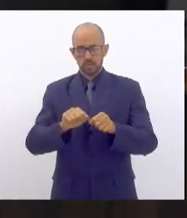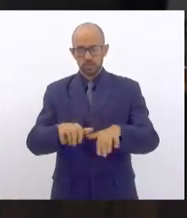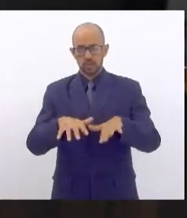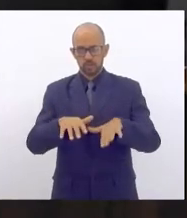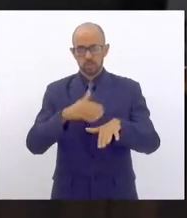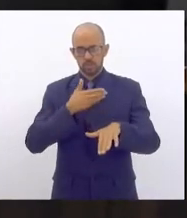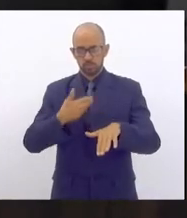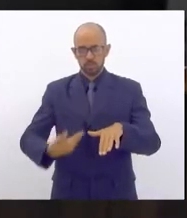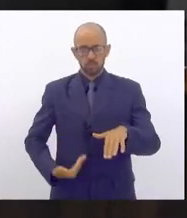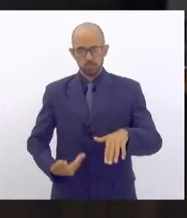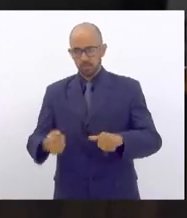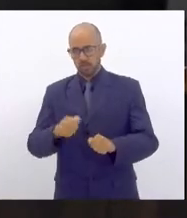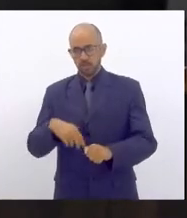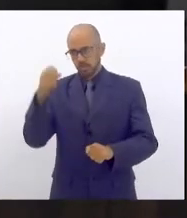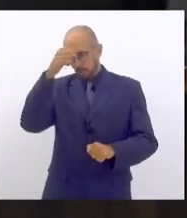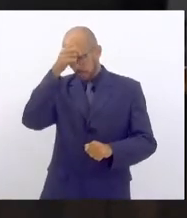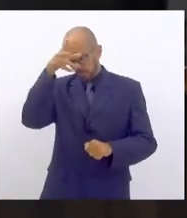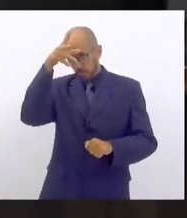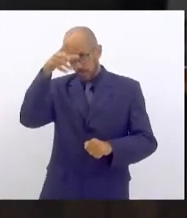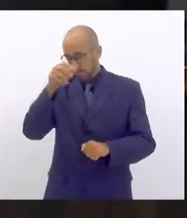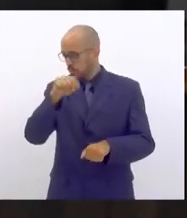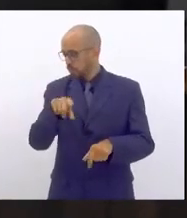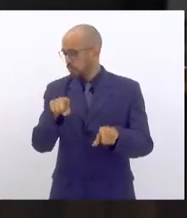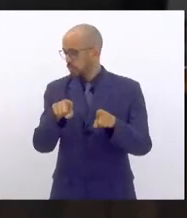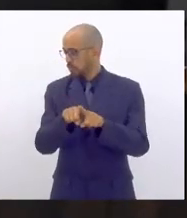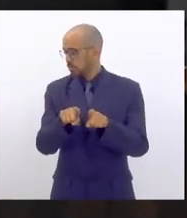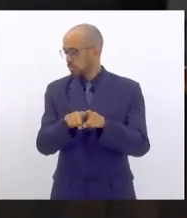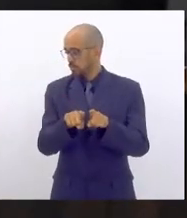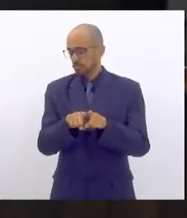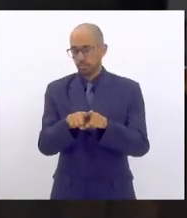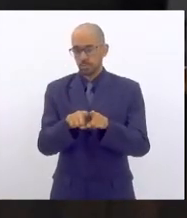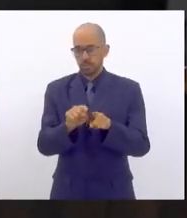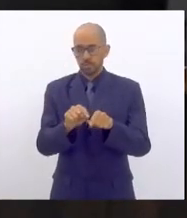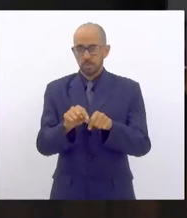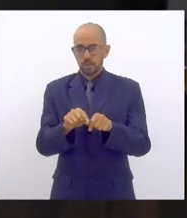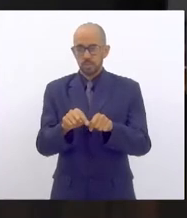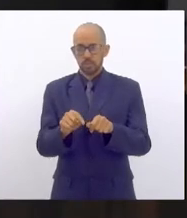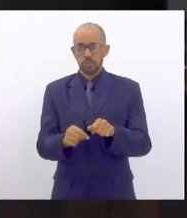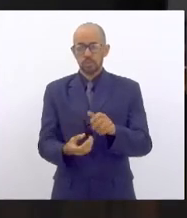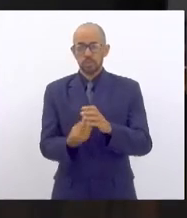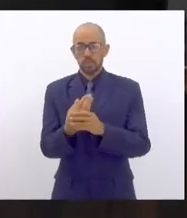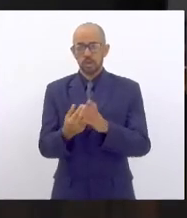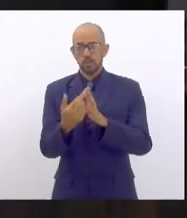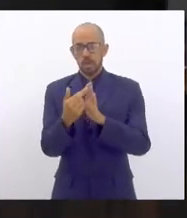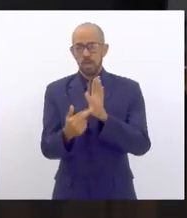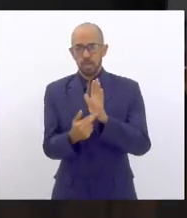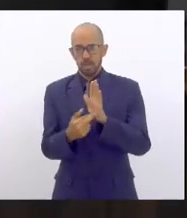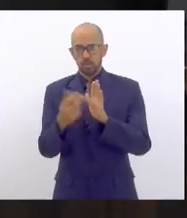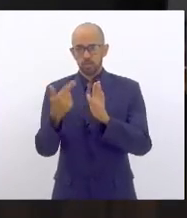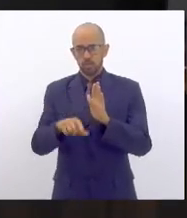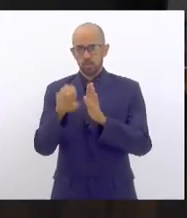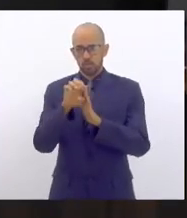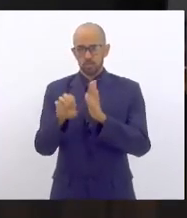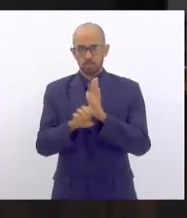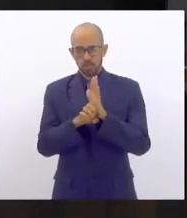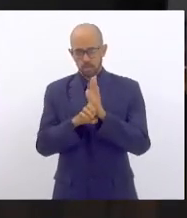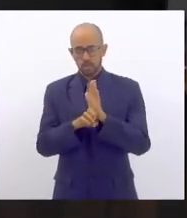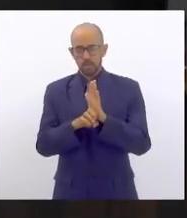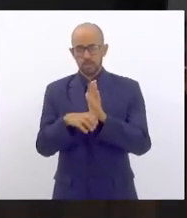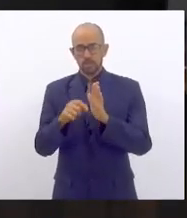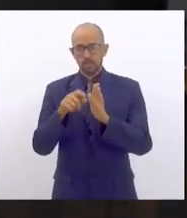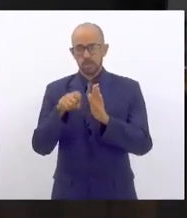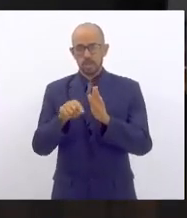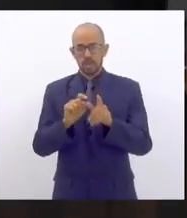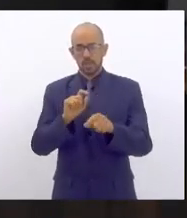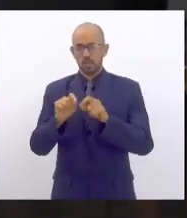públicas, trazer prefeitos aqui. A gente precisa regulamentar uma outra emenda constitucional que trata de uma